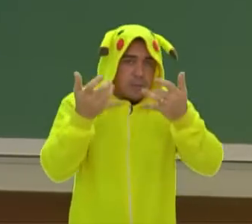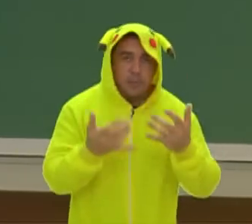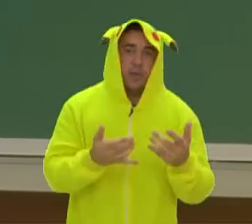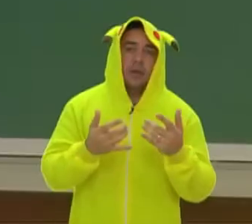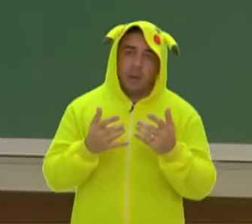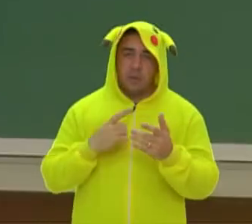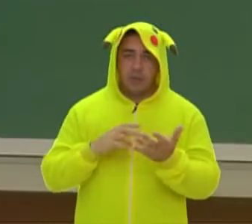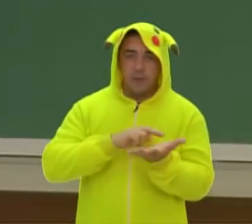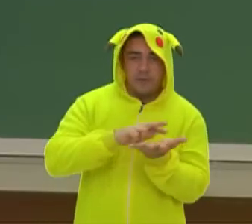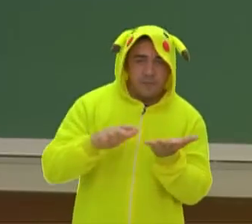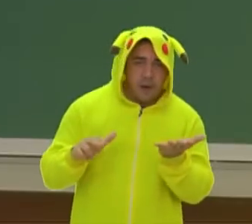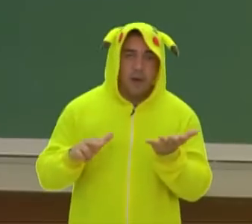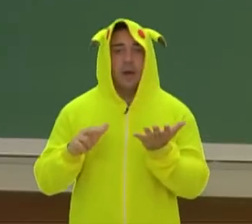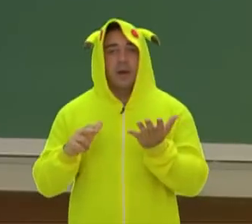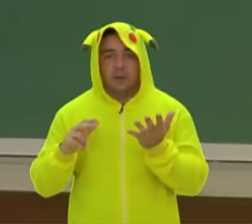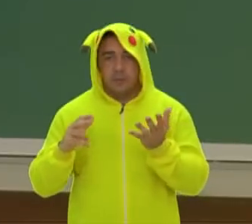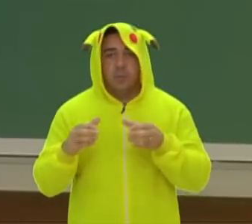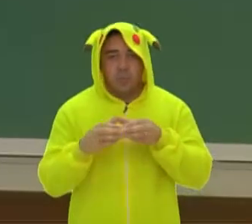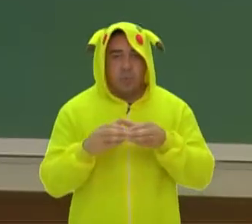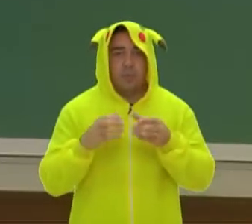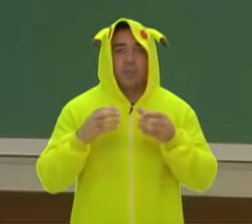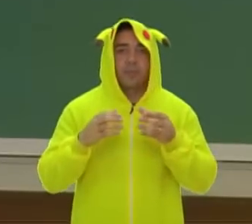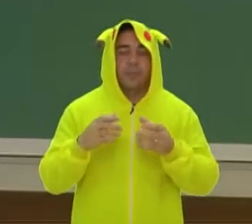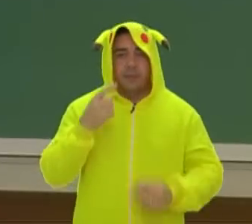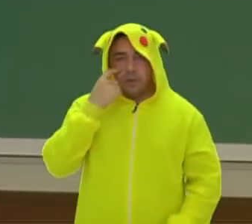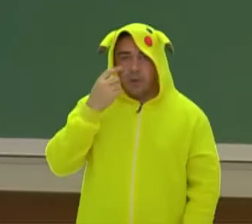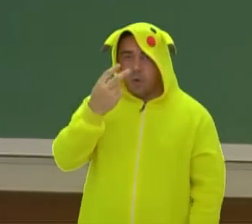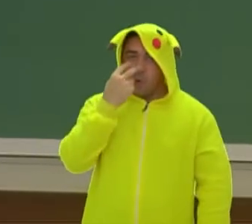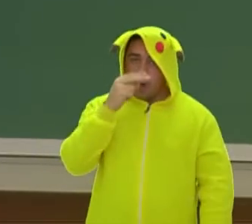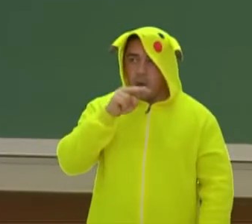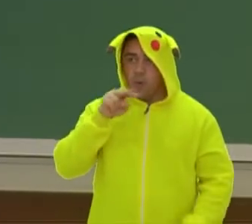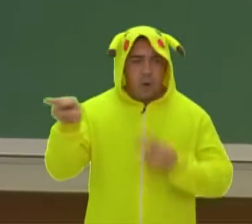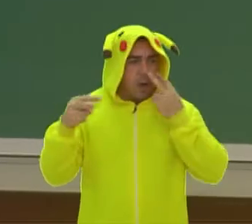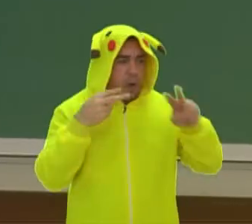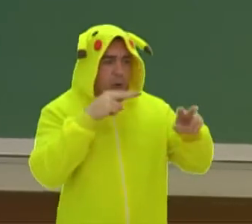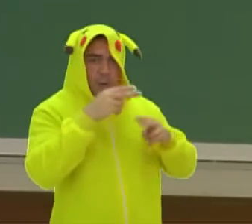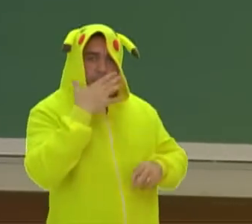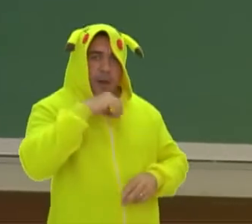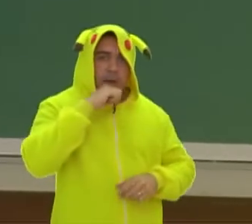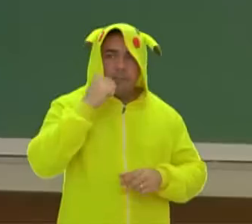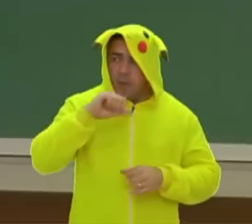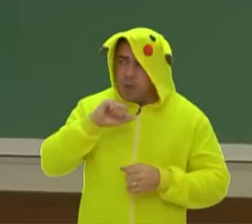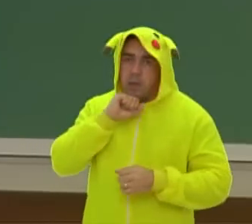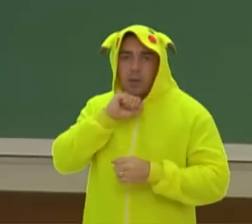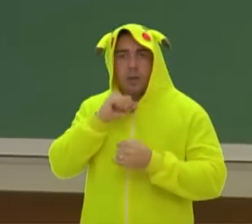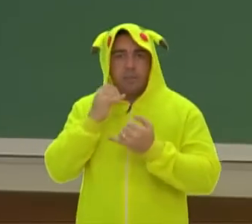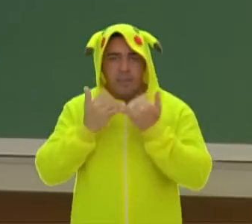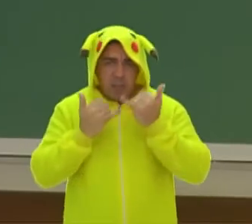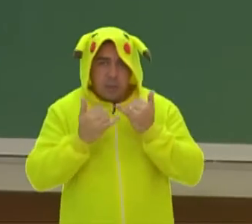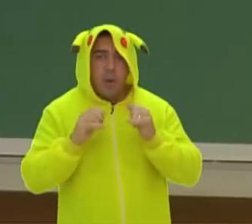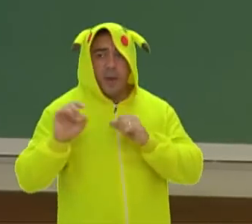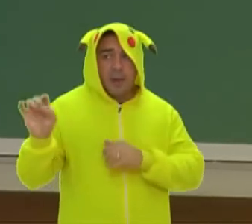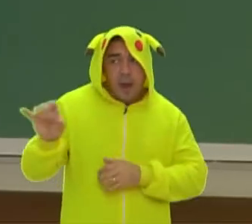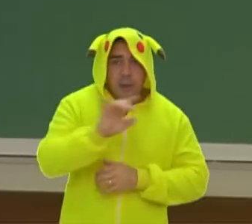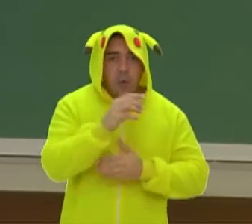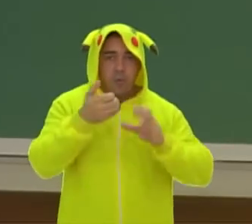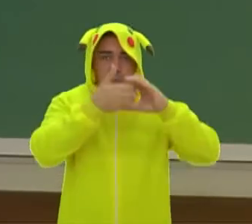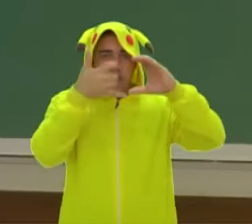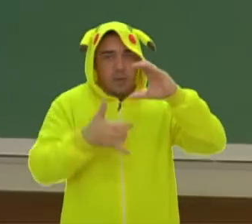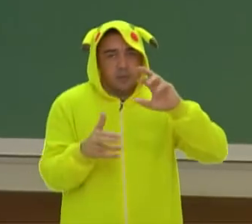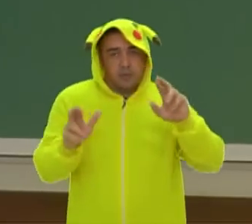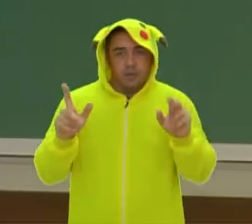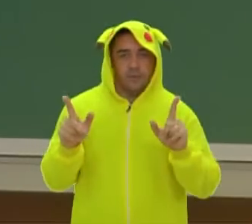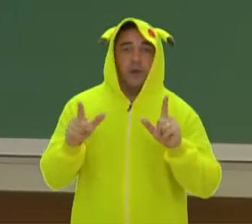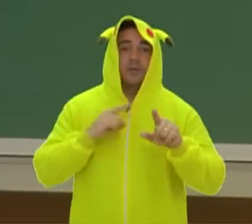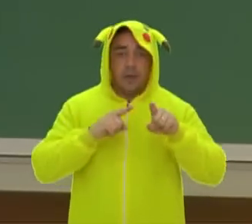que existia. Né? Aqui mesmo, se você olhar para mim, olhar para você, olhar para sua mãe, para seu pai, são parecidos, mas cada um tem uma característica diferente. Né? Tem